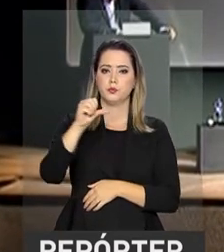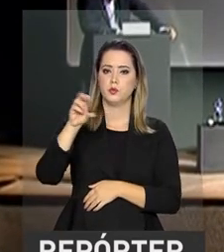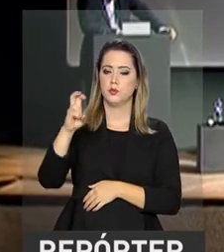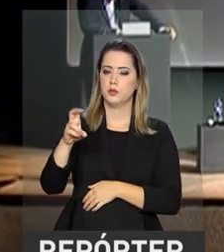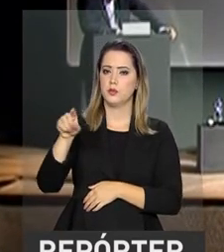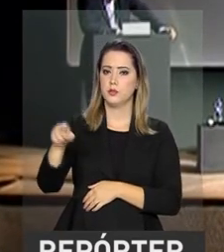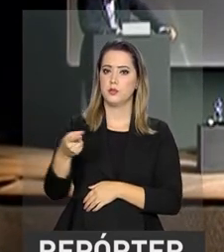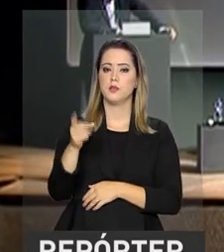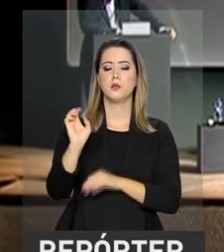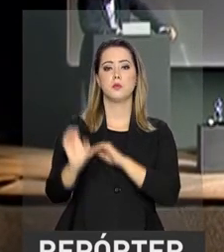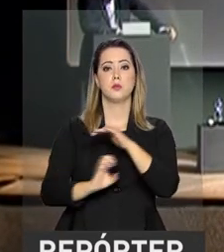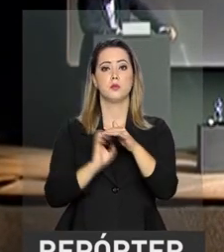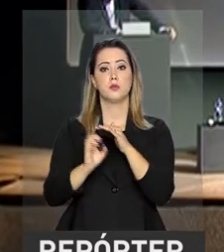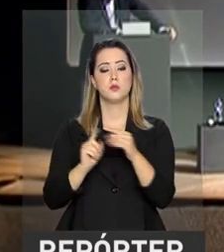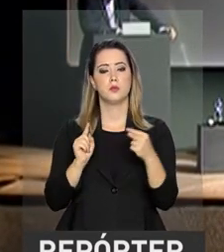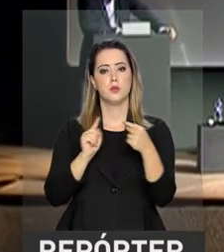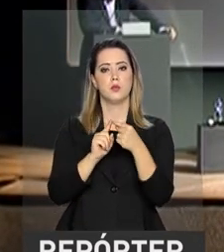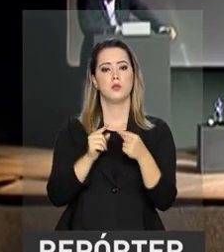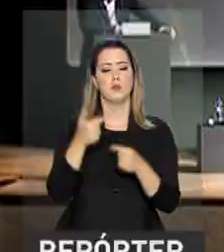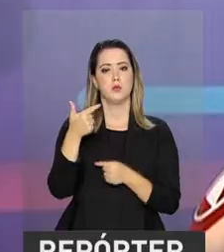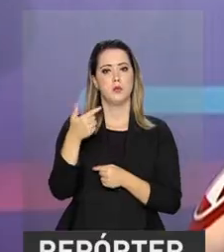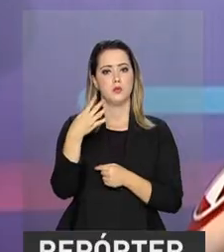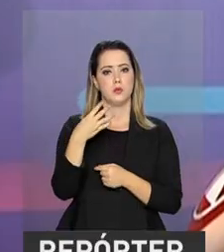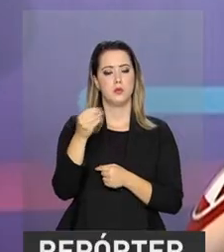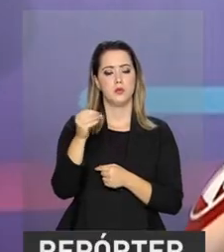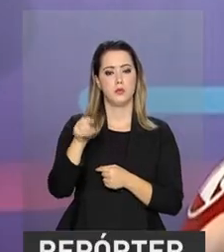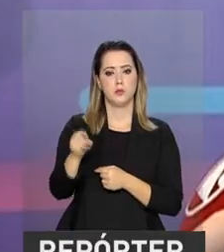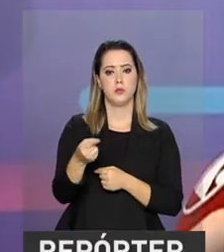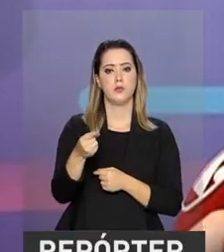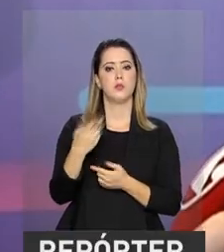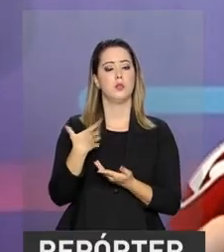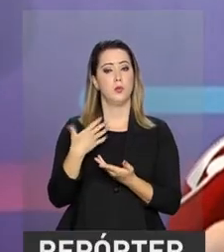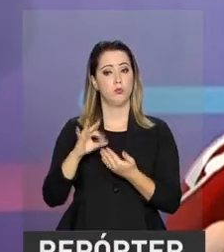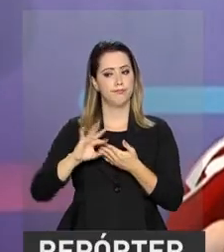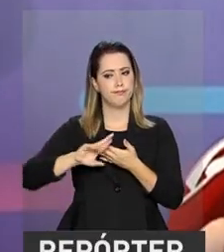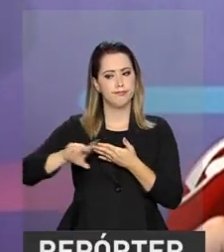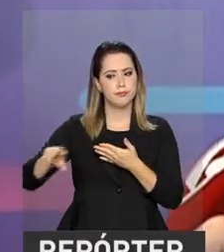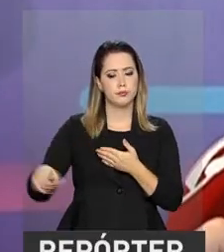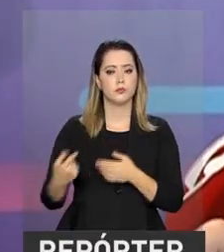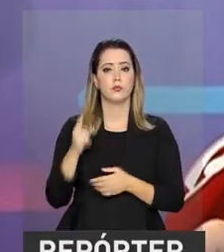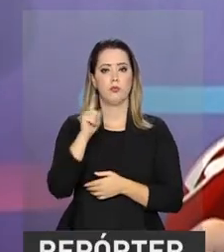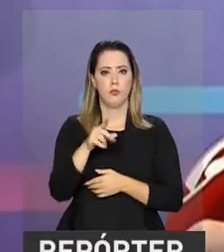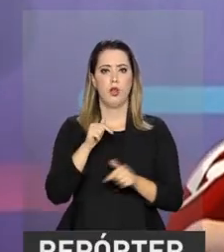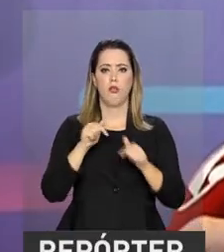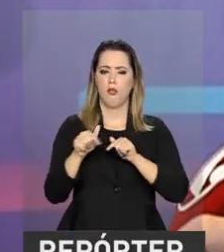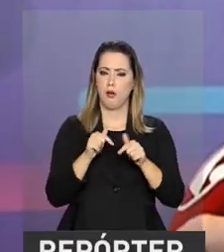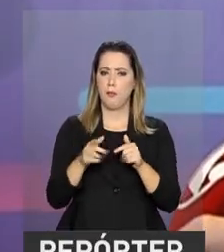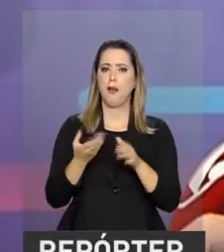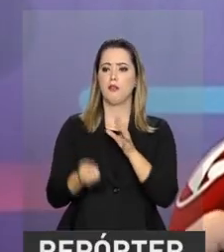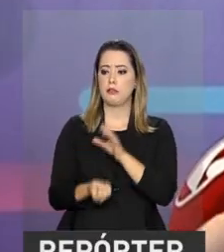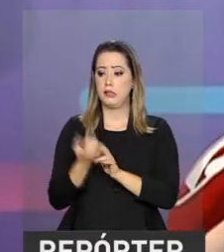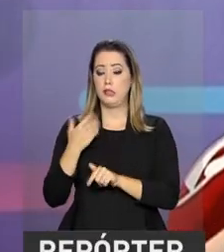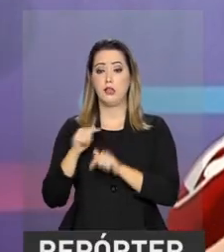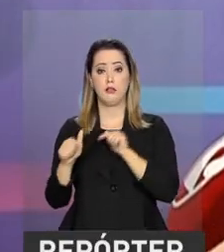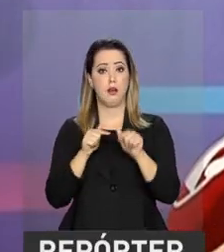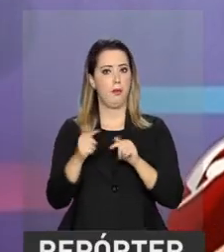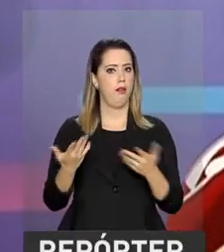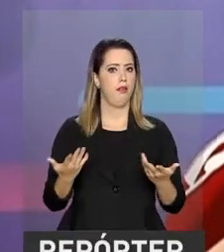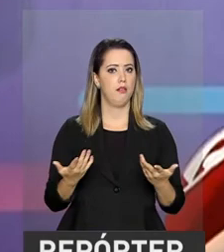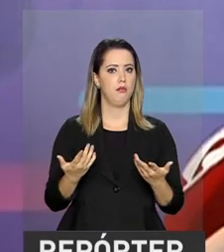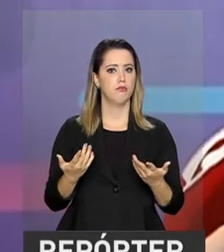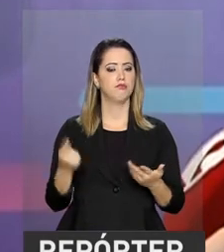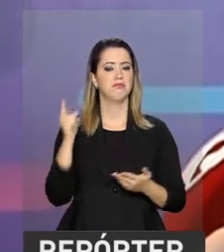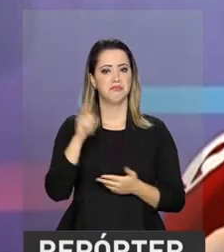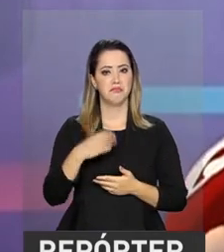diretos e 240 mil indiretos são atividades altamente geradora de empregos geram mais empregos do que a média da economia